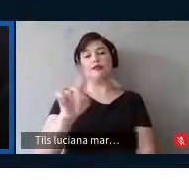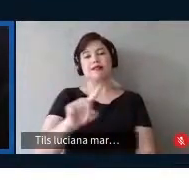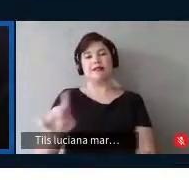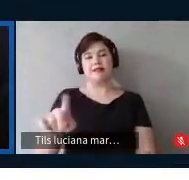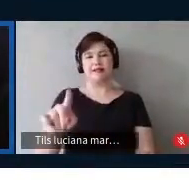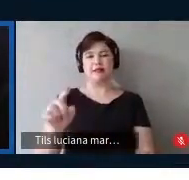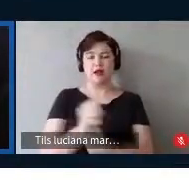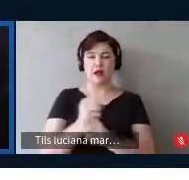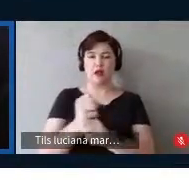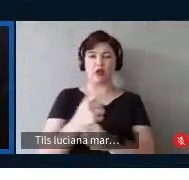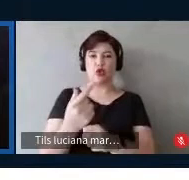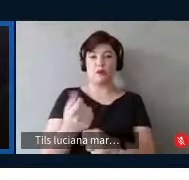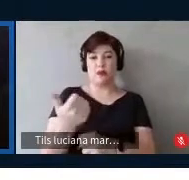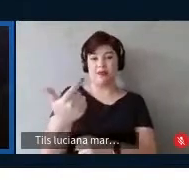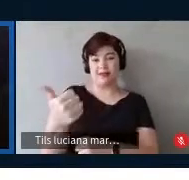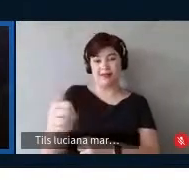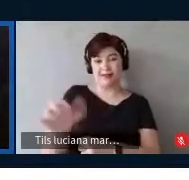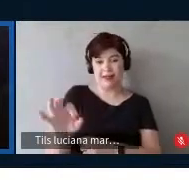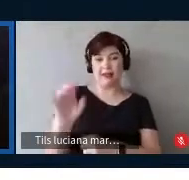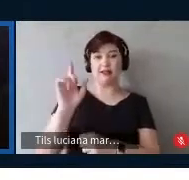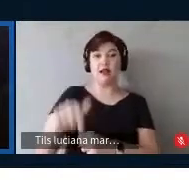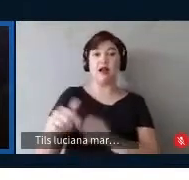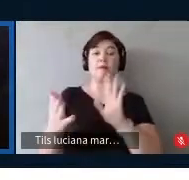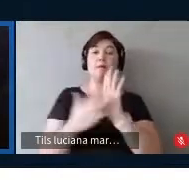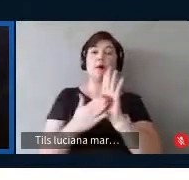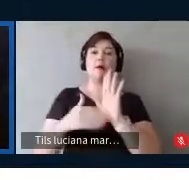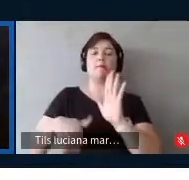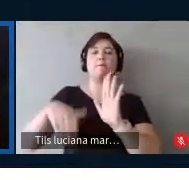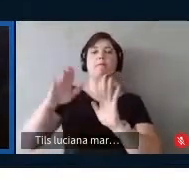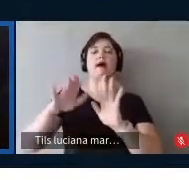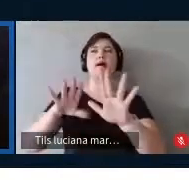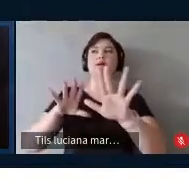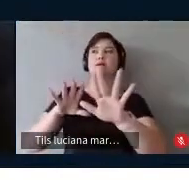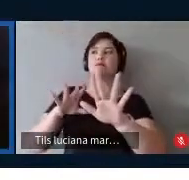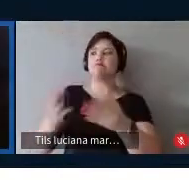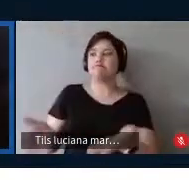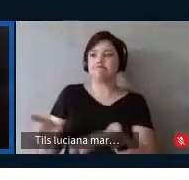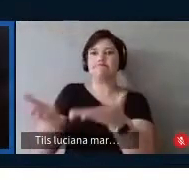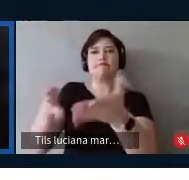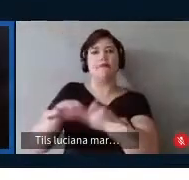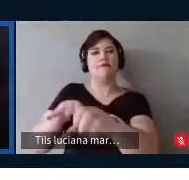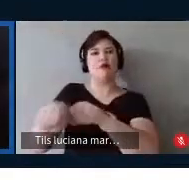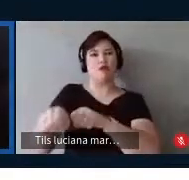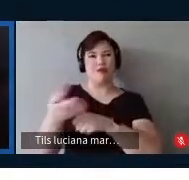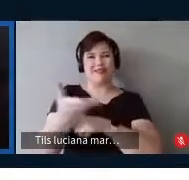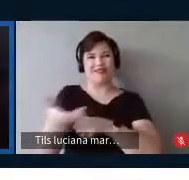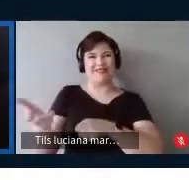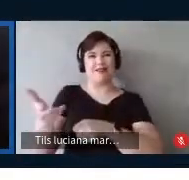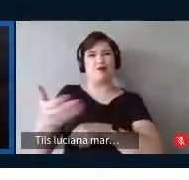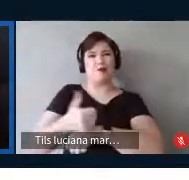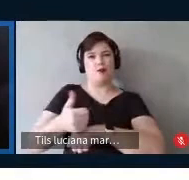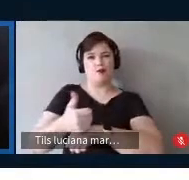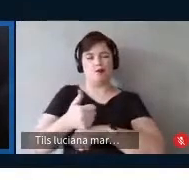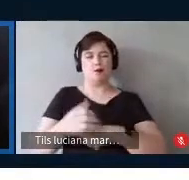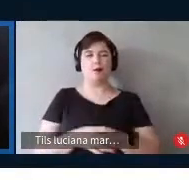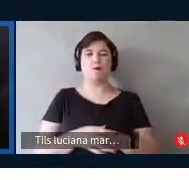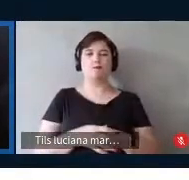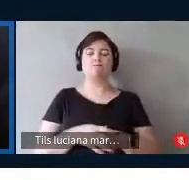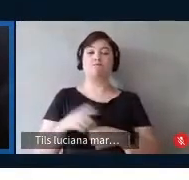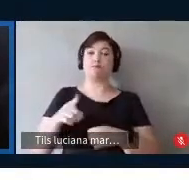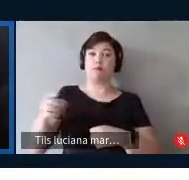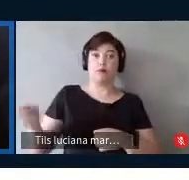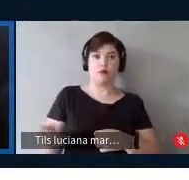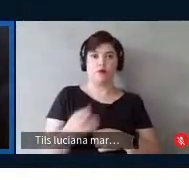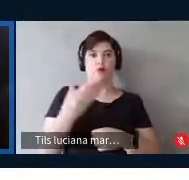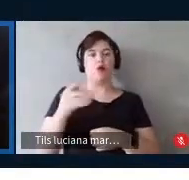2010, que é uma proposta mais formativa, né? Ele é inovador,